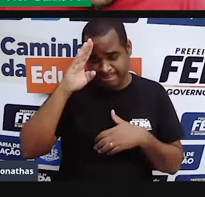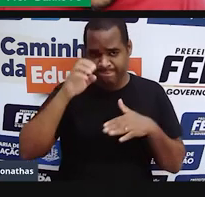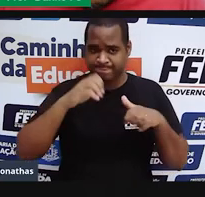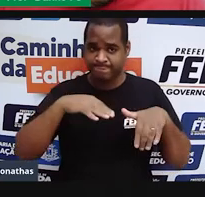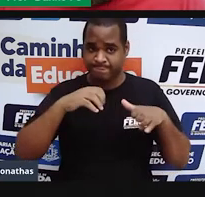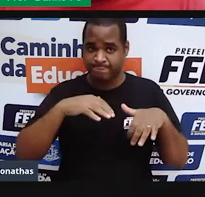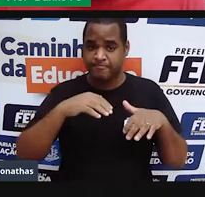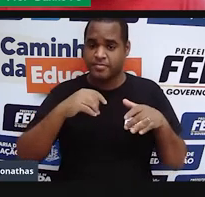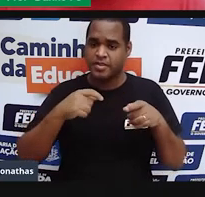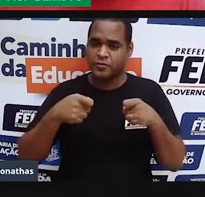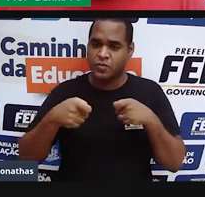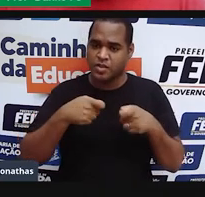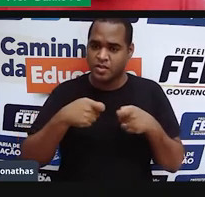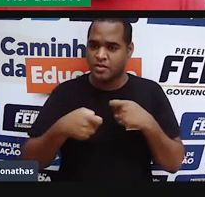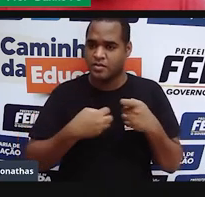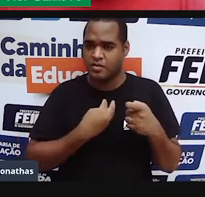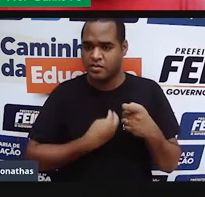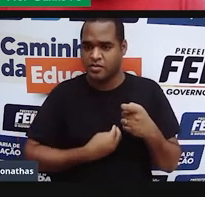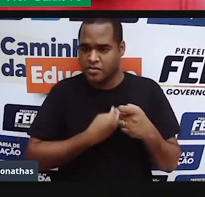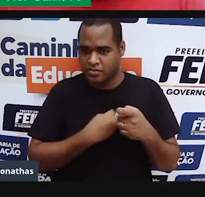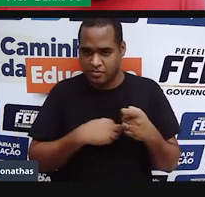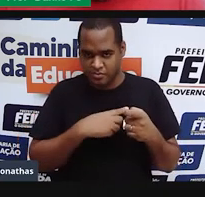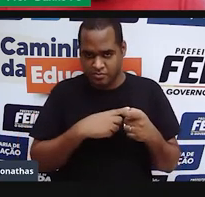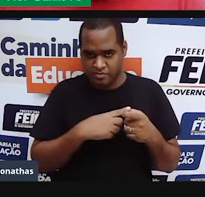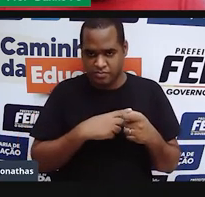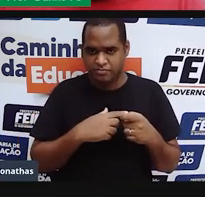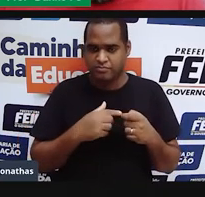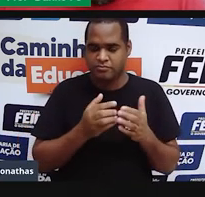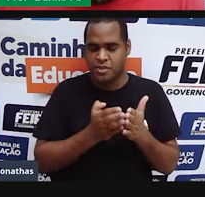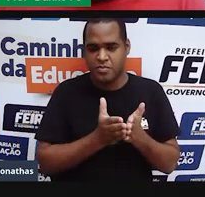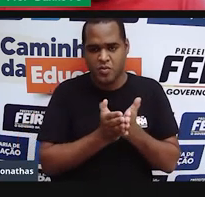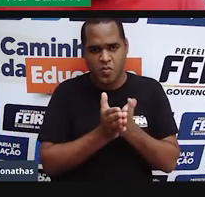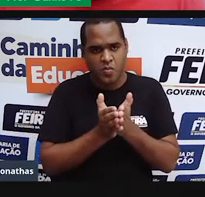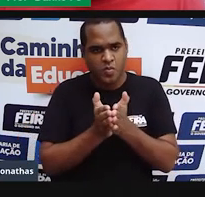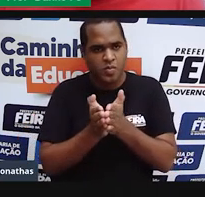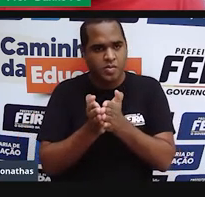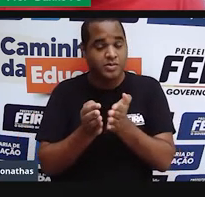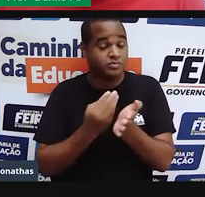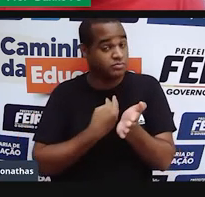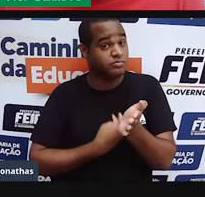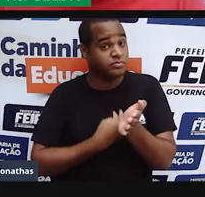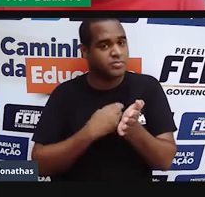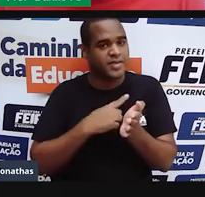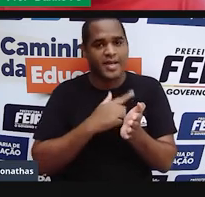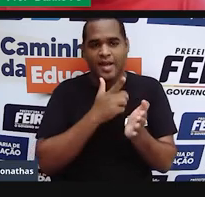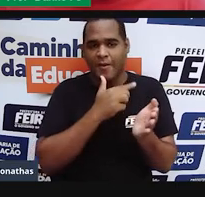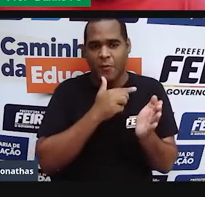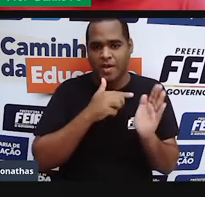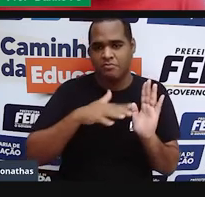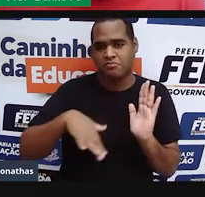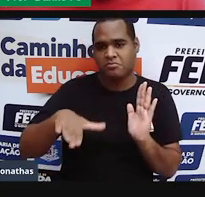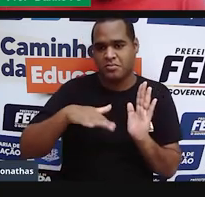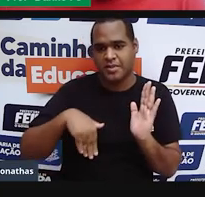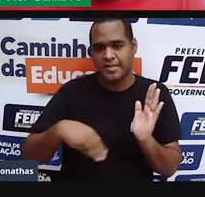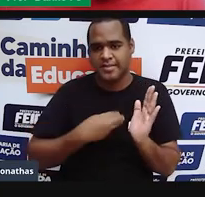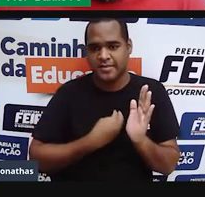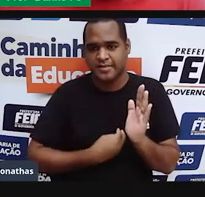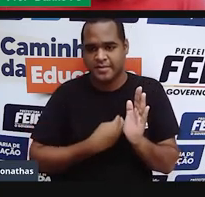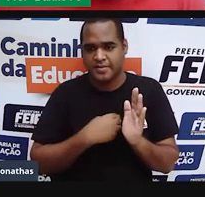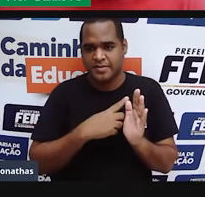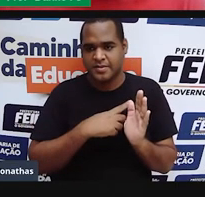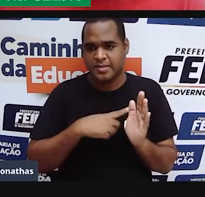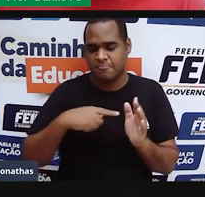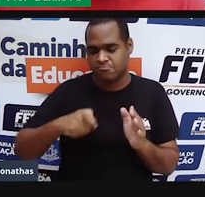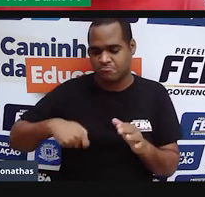E a guerra acontece. Uma guerra que teve muito caráter naval, principalmente nos seus primeiros anos. Muito dessa guerra se